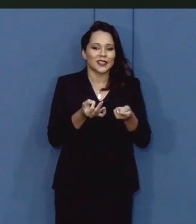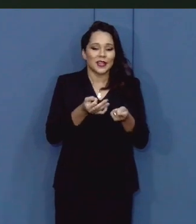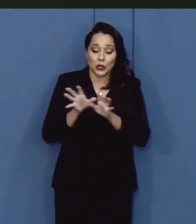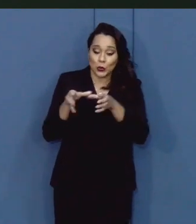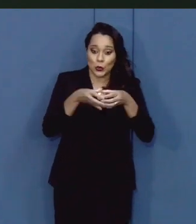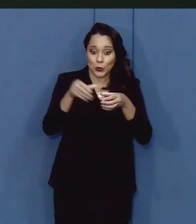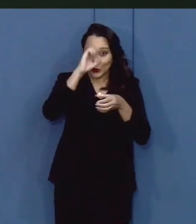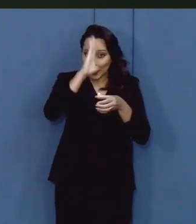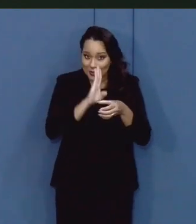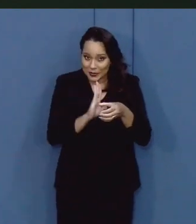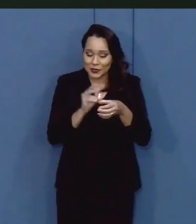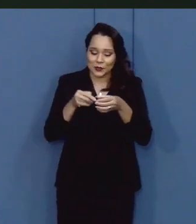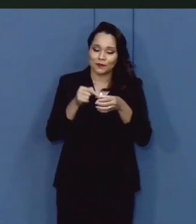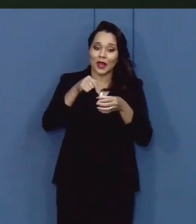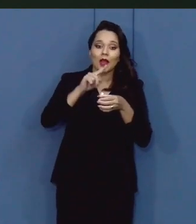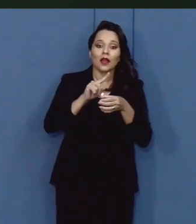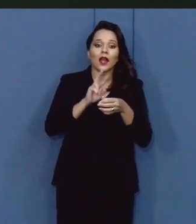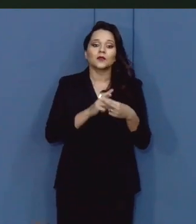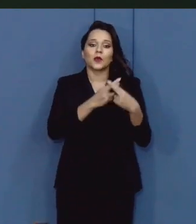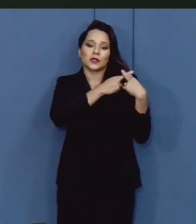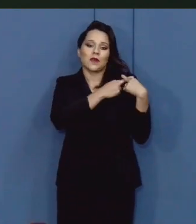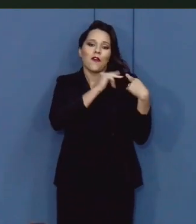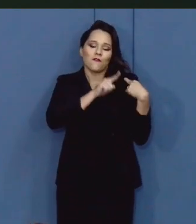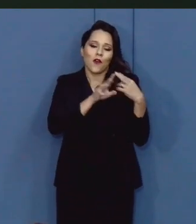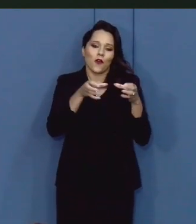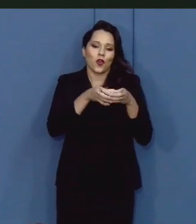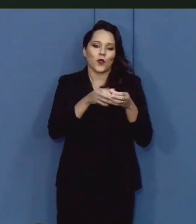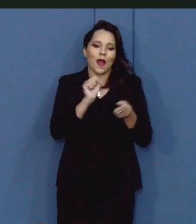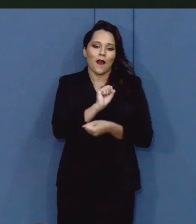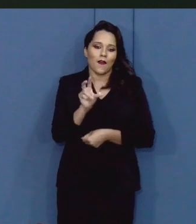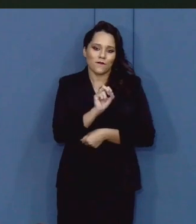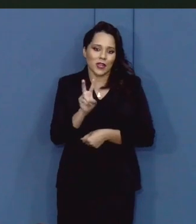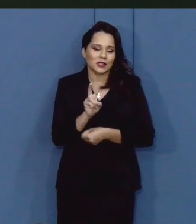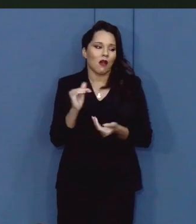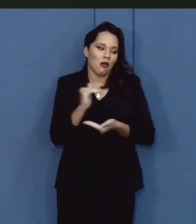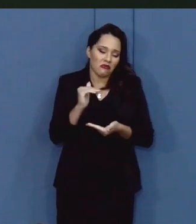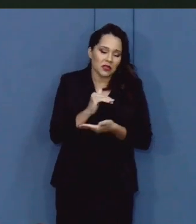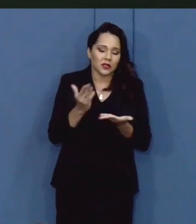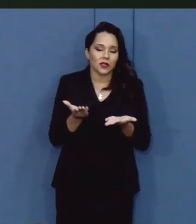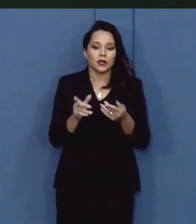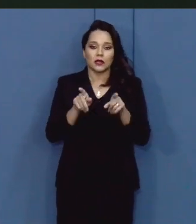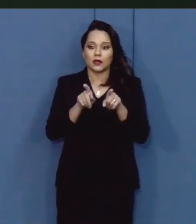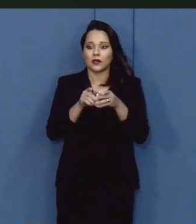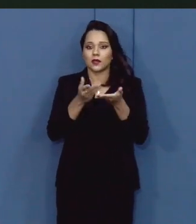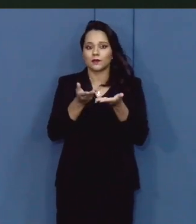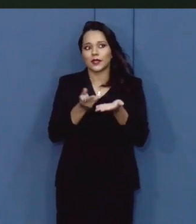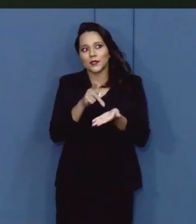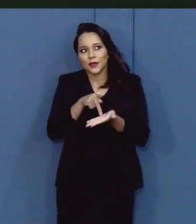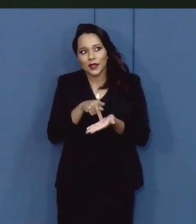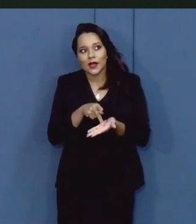da delegação brasileira, né, liderada pela Anvisa, na pessoa da Lígia, e realmente